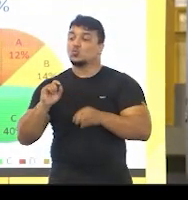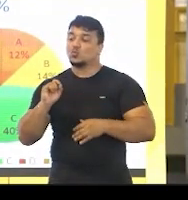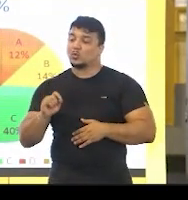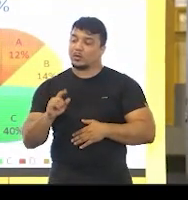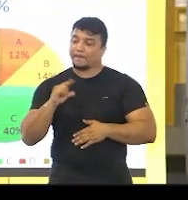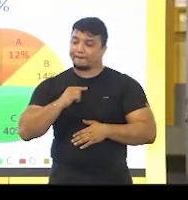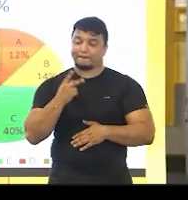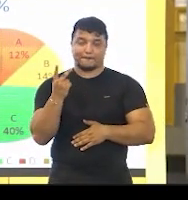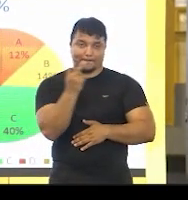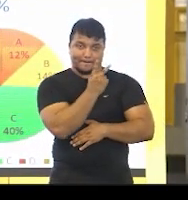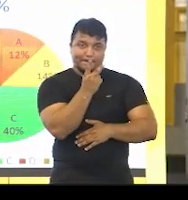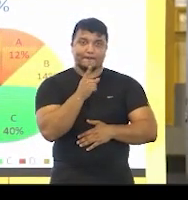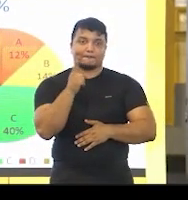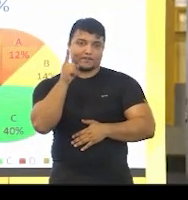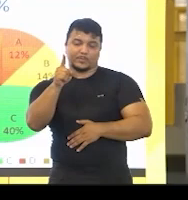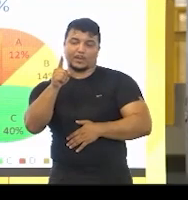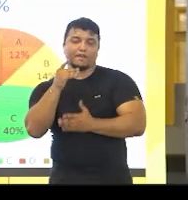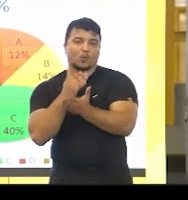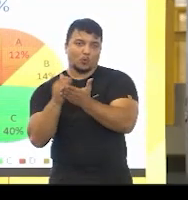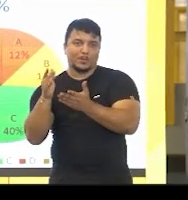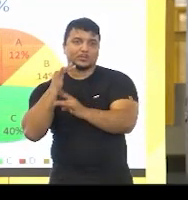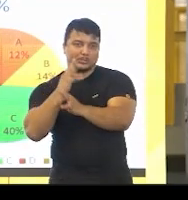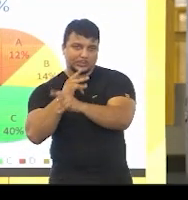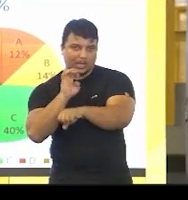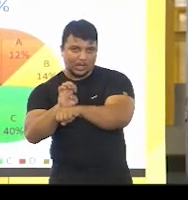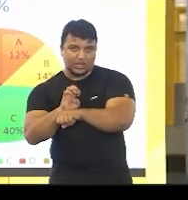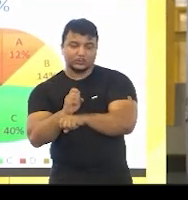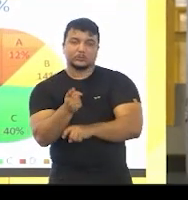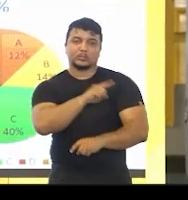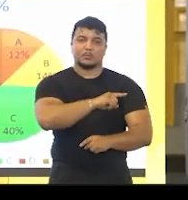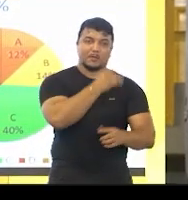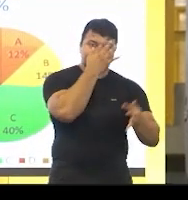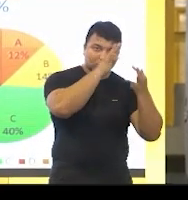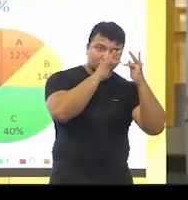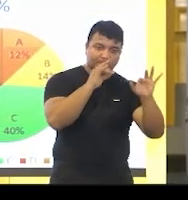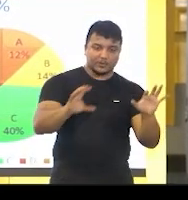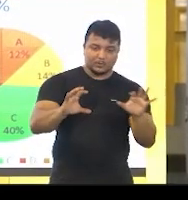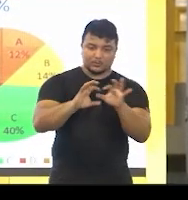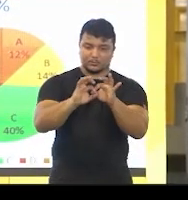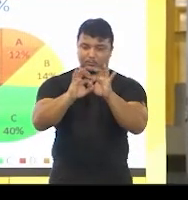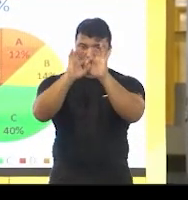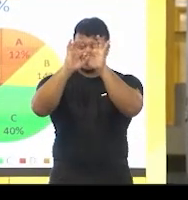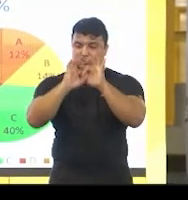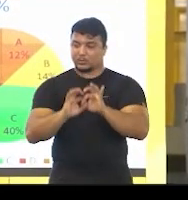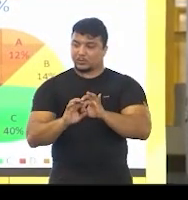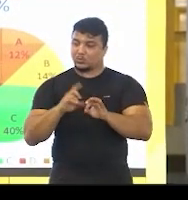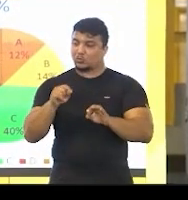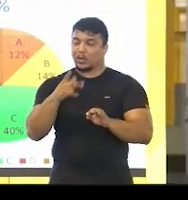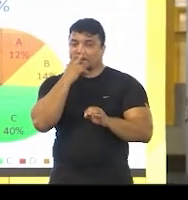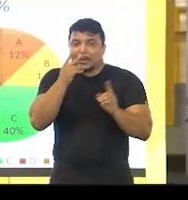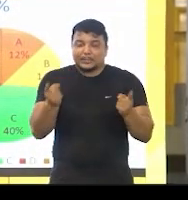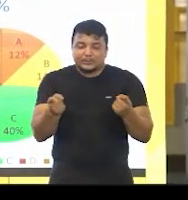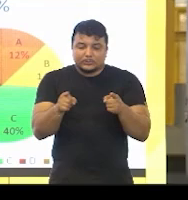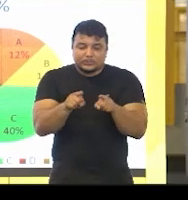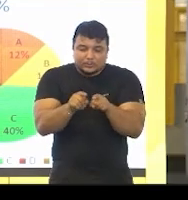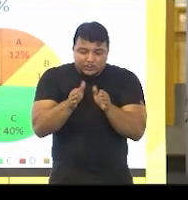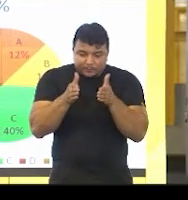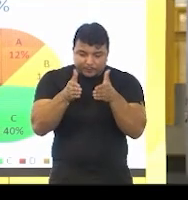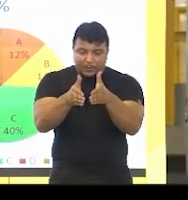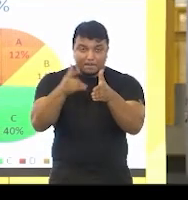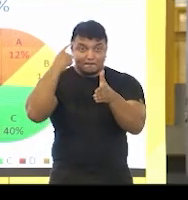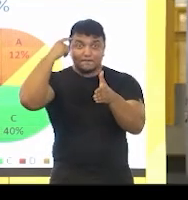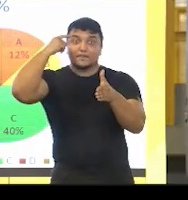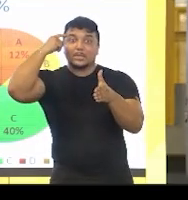fenômenos, essas duas ordens de fenômenos, os vínculos são demasiado estreitos para